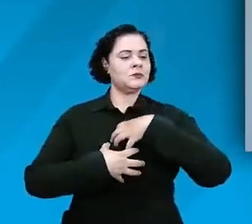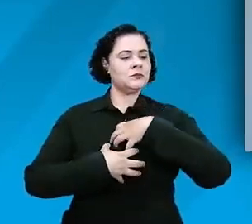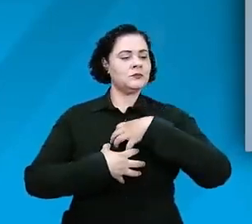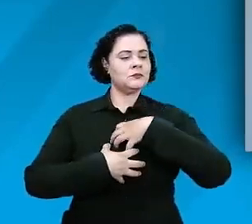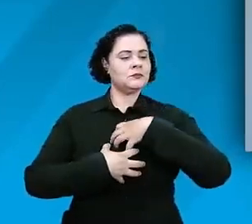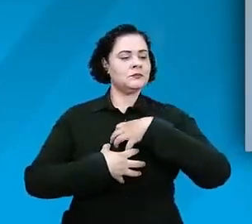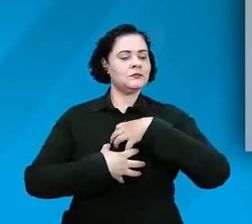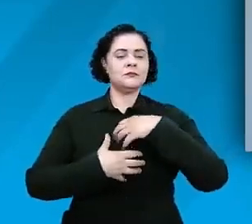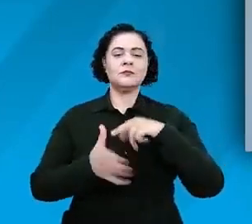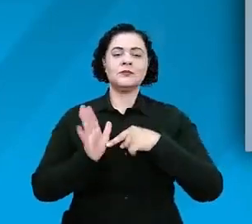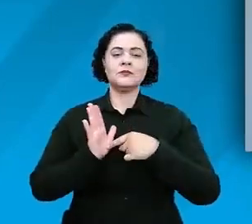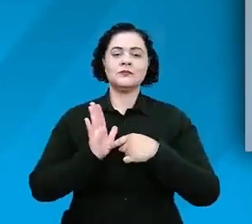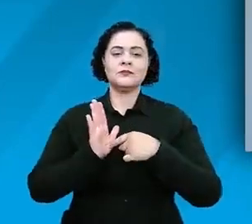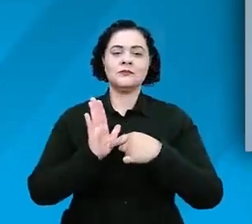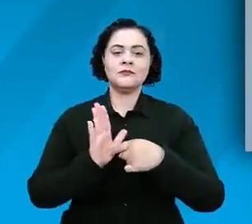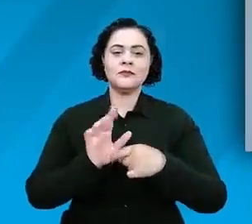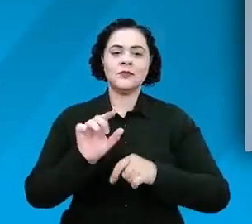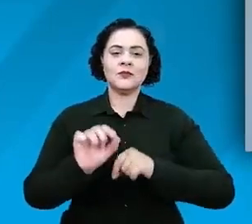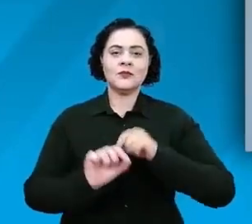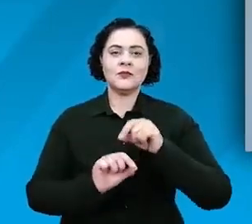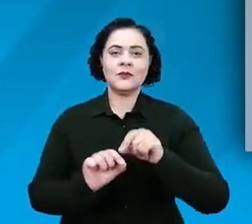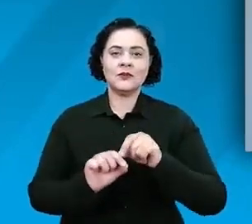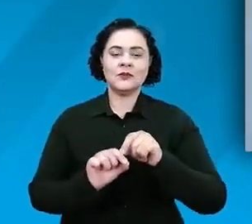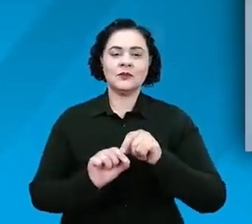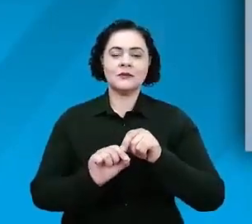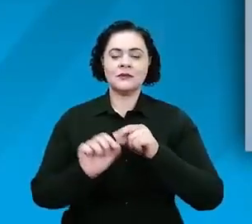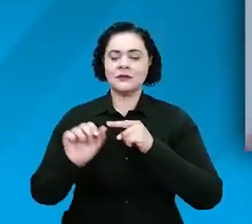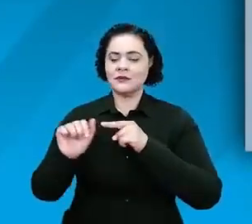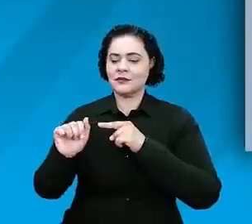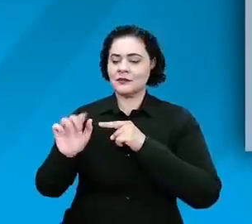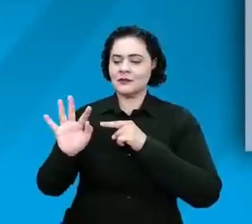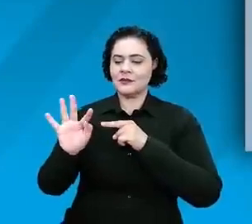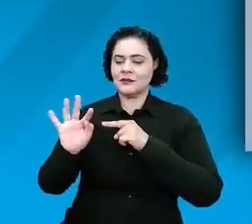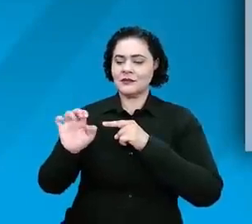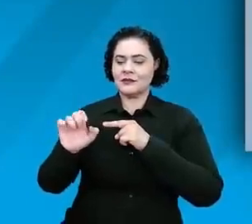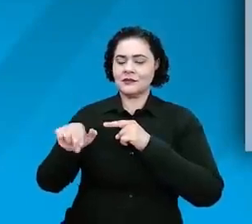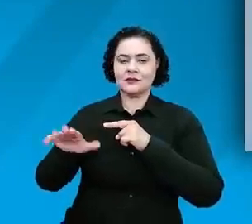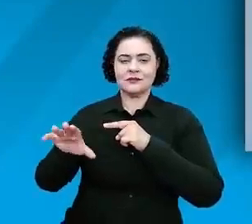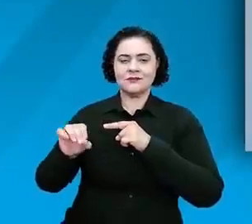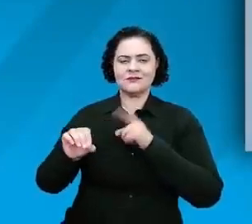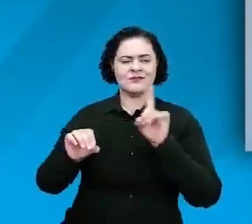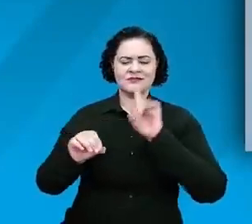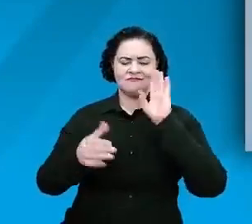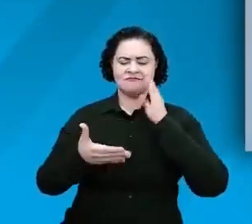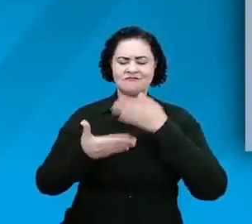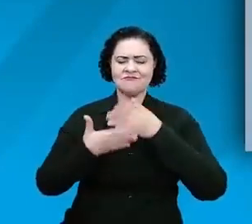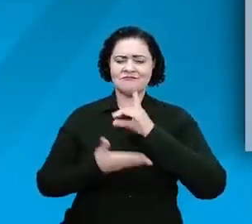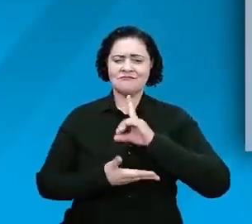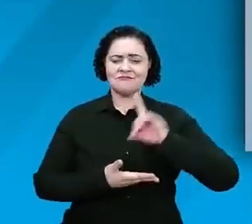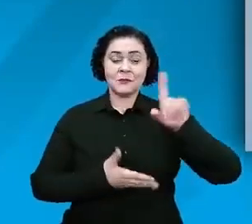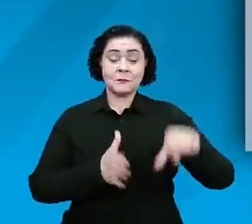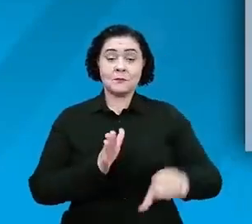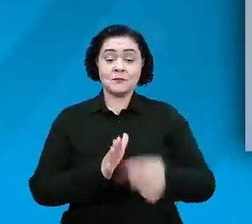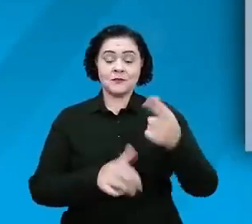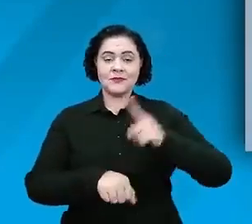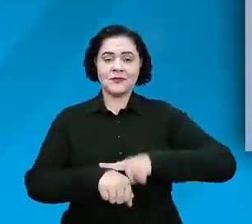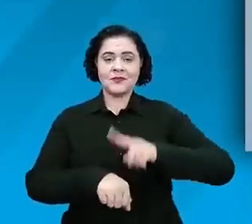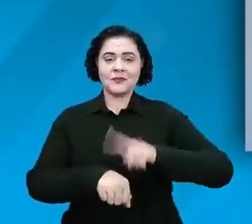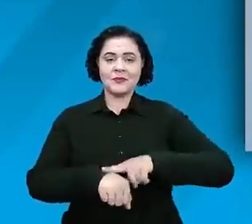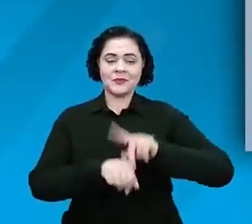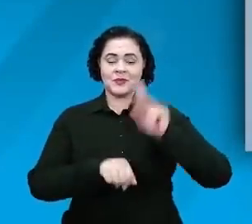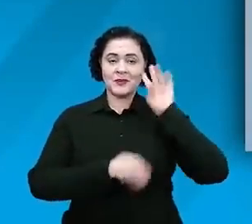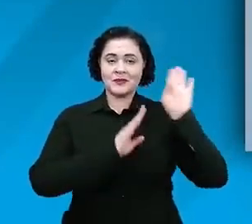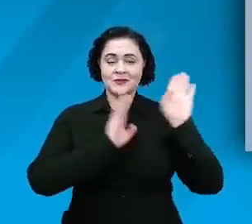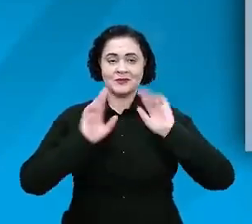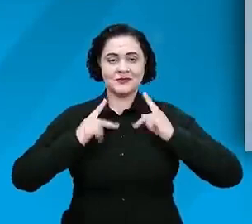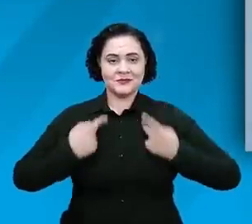perspectiva da eleição do ateísmo pela primeira vez na história da humanidade como referência filosófica